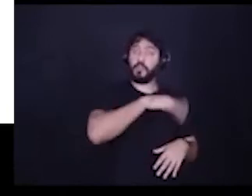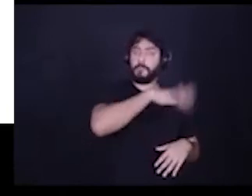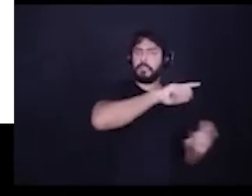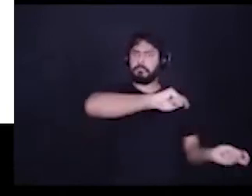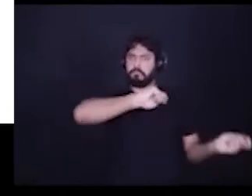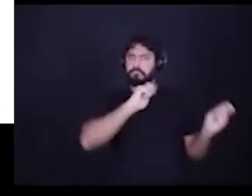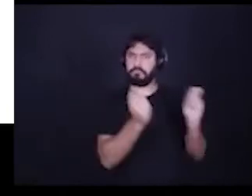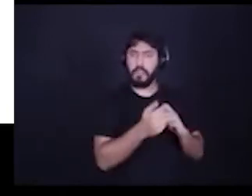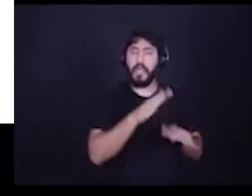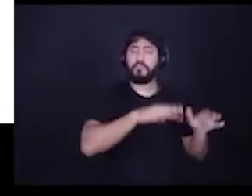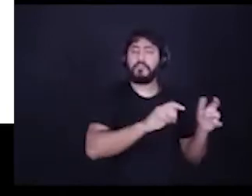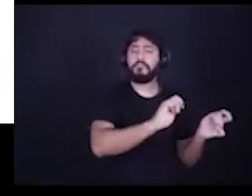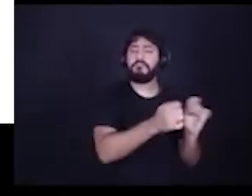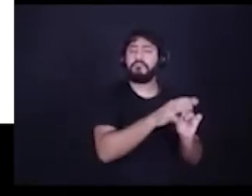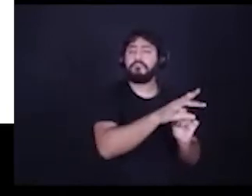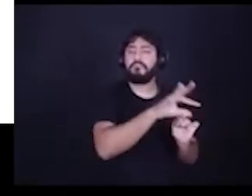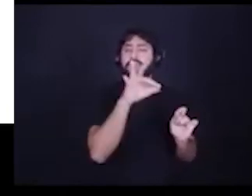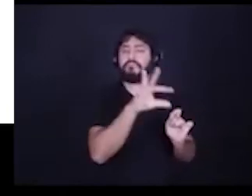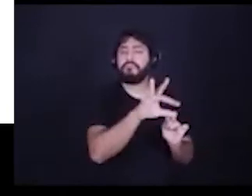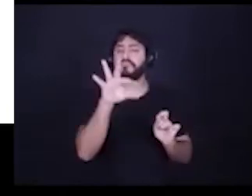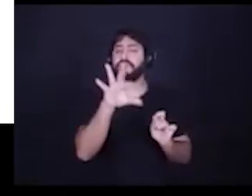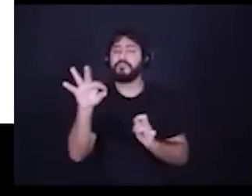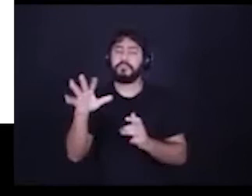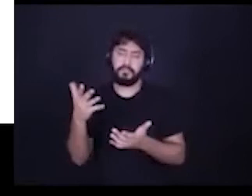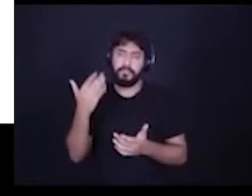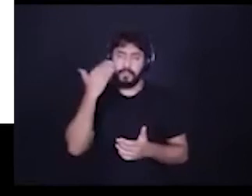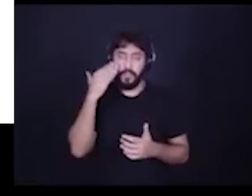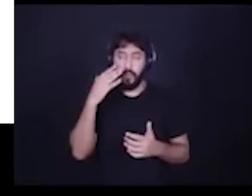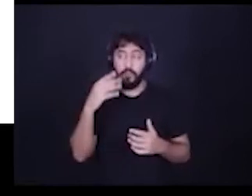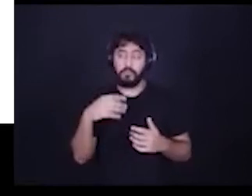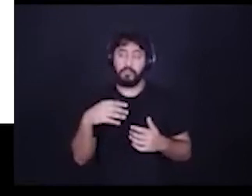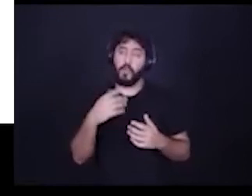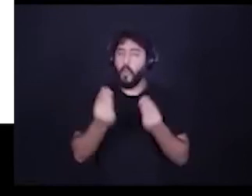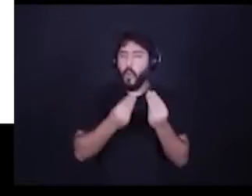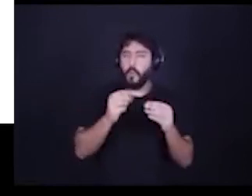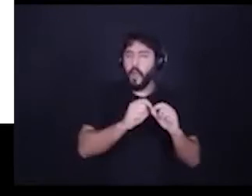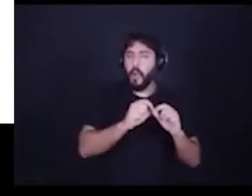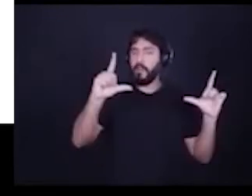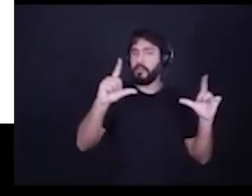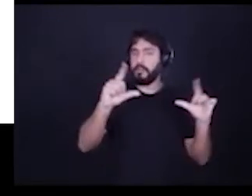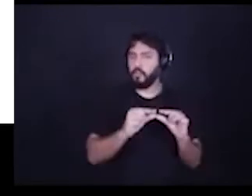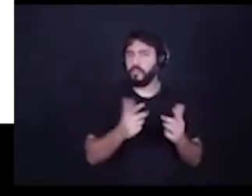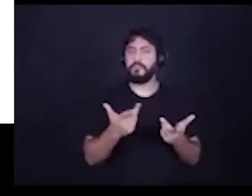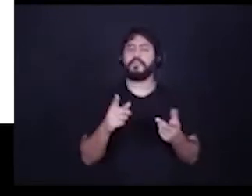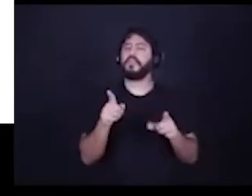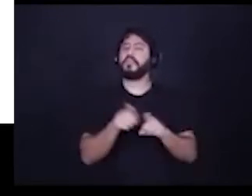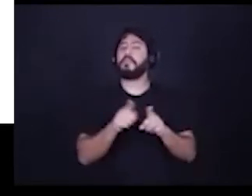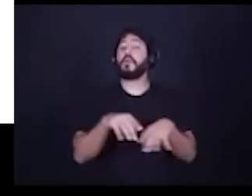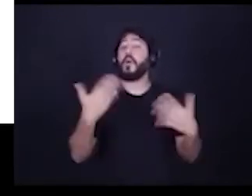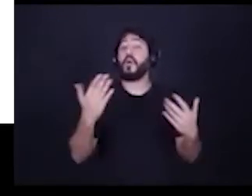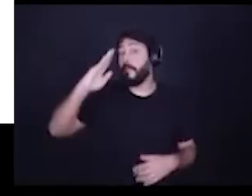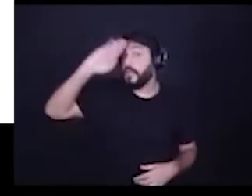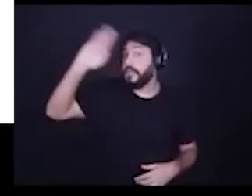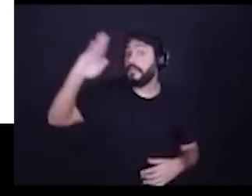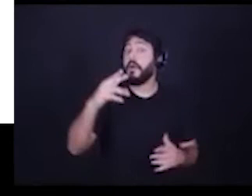que, a gente, que ponto ele se torna mais ou se torna menos reconhecível. Como que eu aumento e diminuo? Que elementos são fundamentais? Então, por